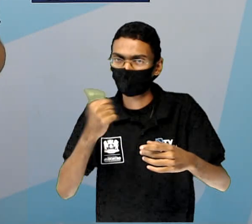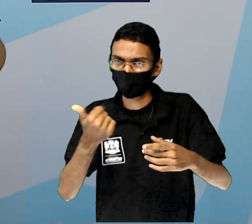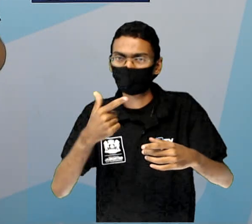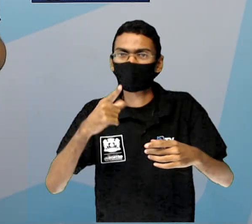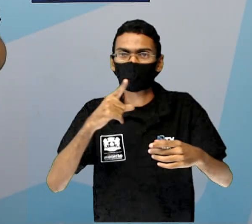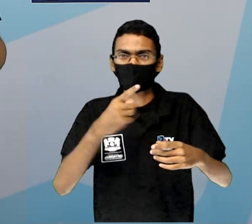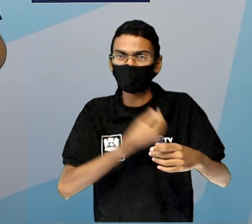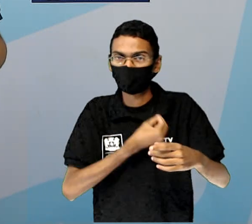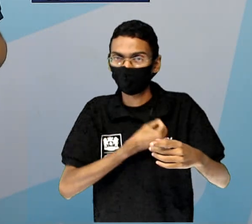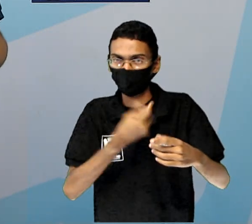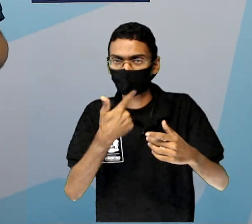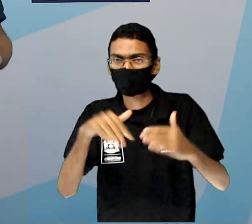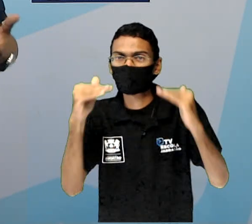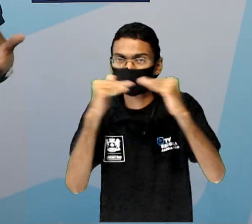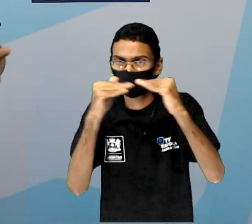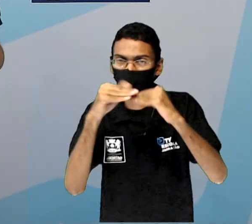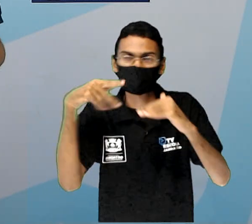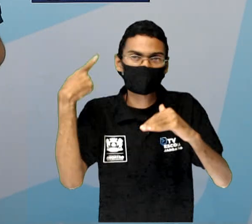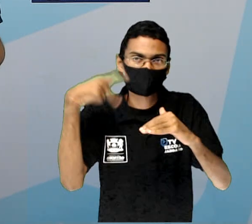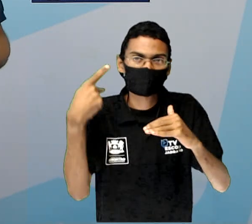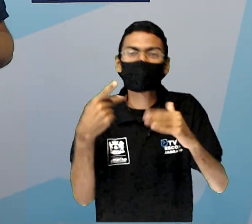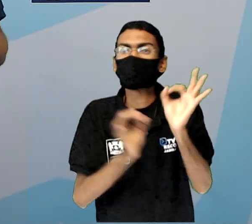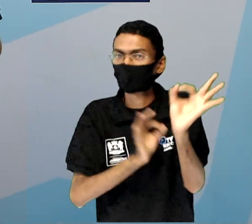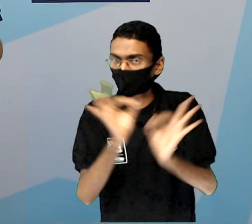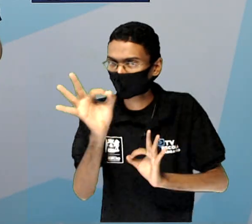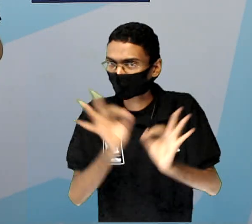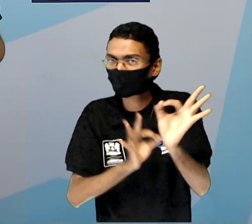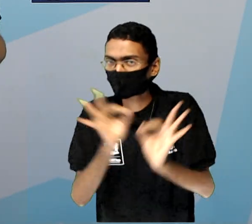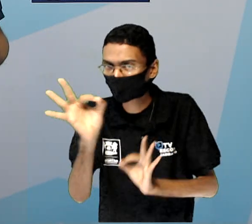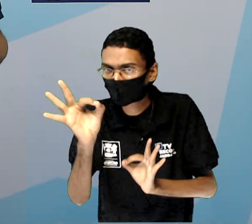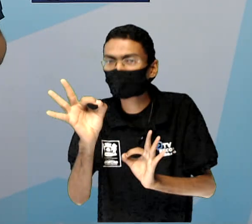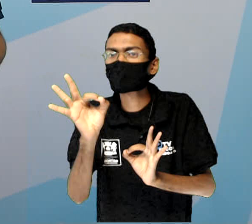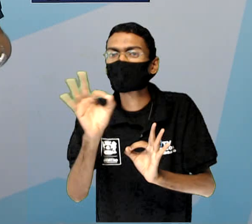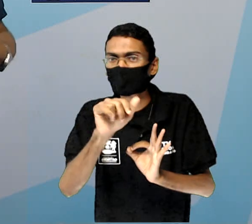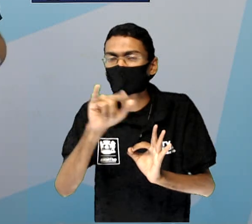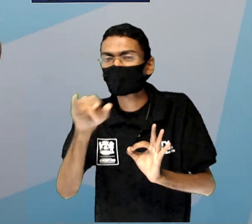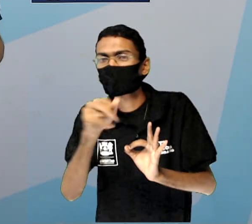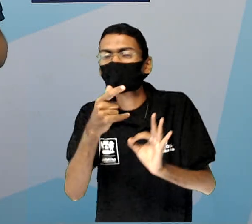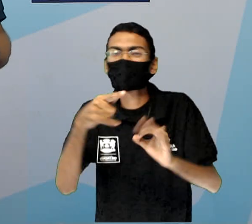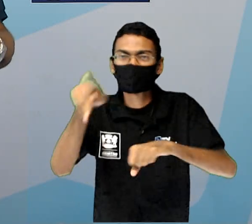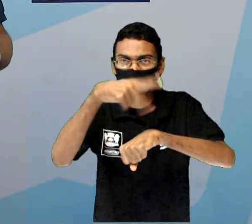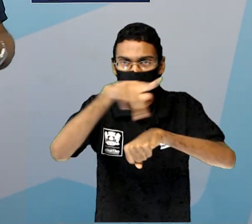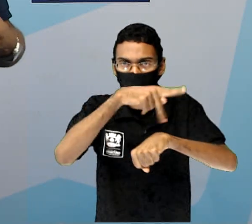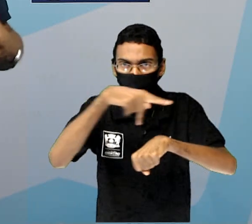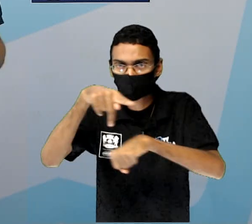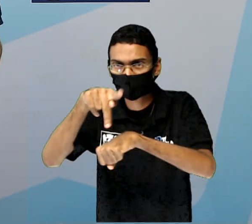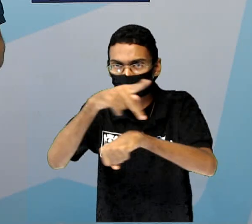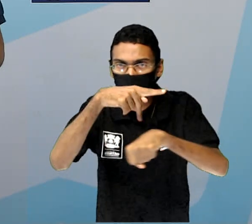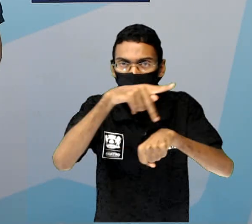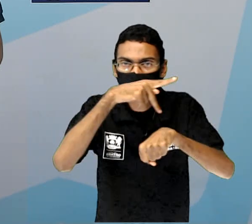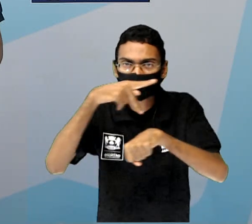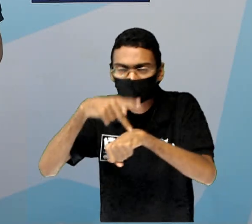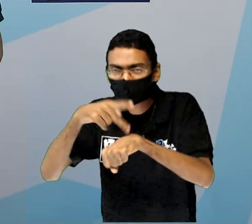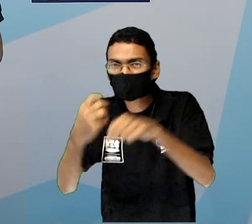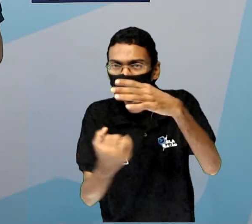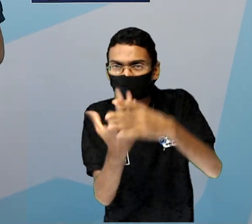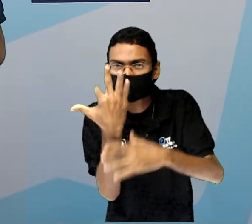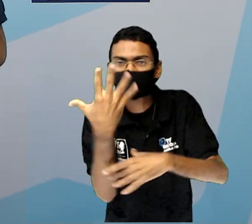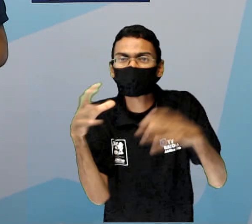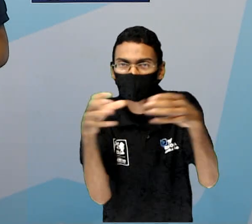SEI. Então, observe. Volta aqui para a gente, obrigado. Então, observe o seguinte, para a formação da